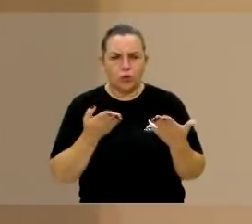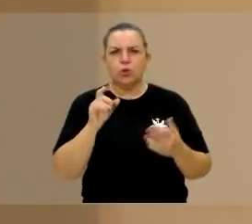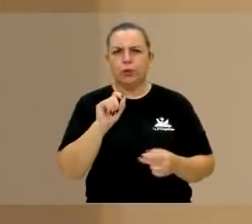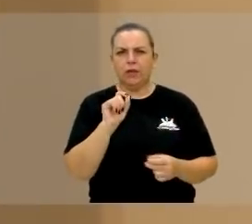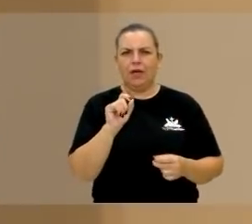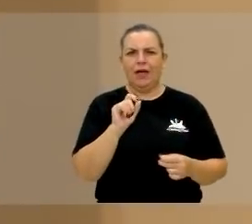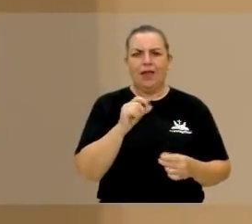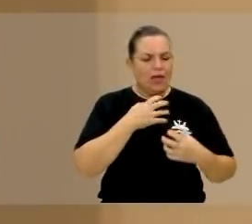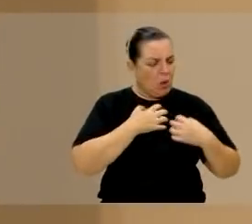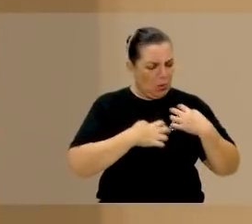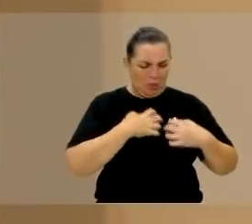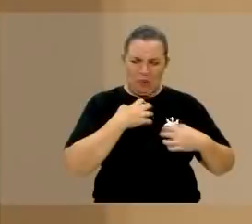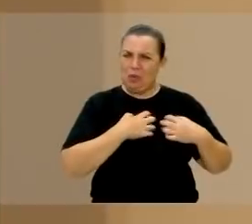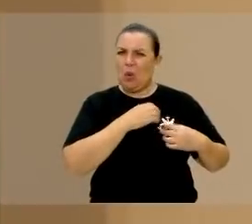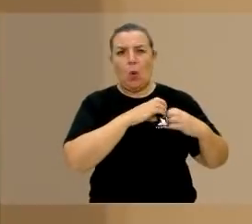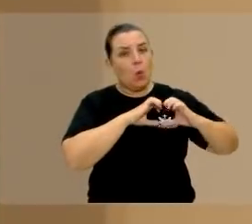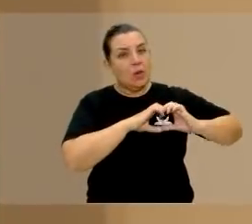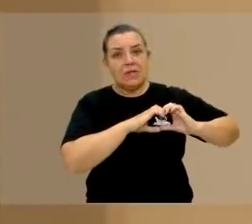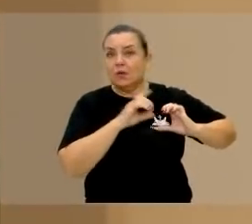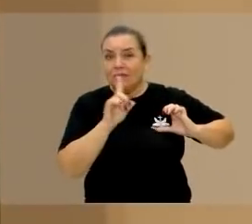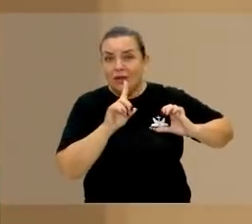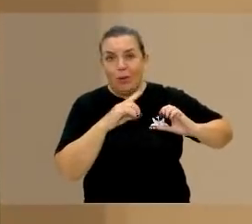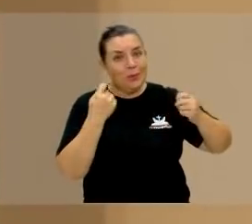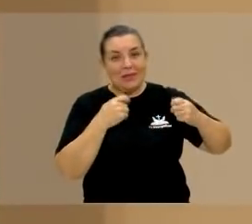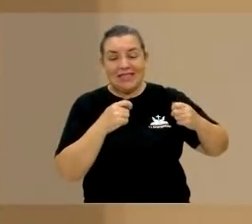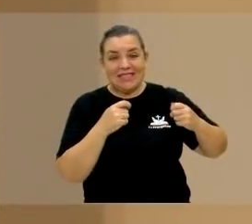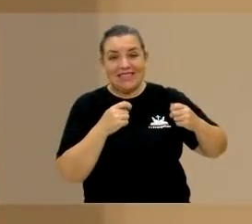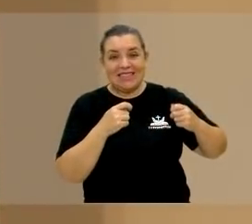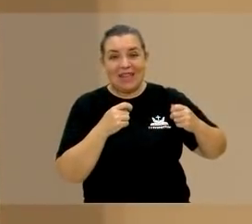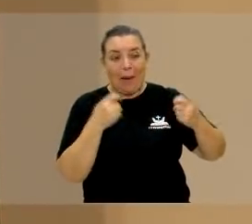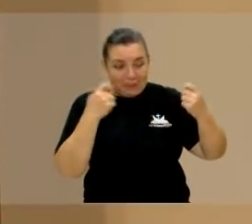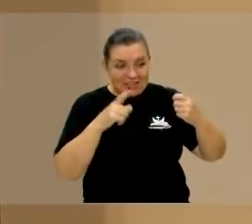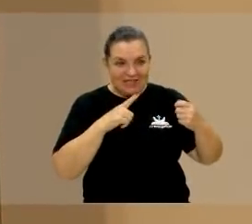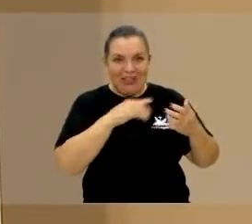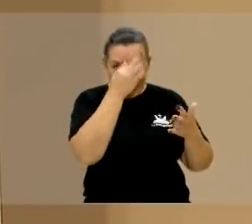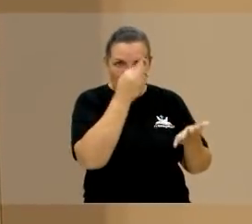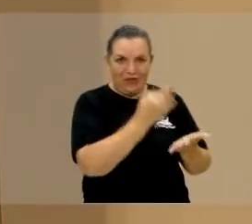fé em mim também.